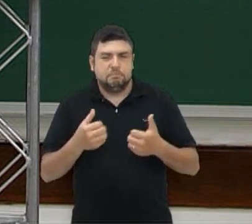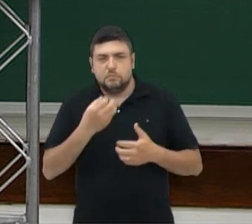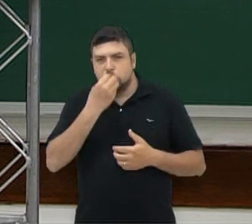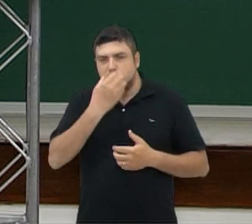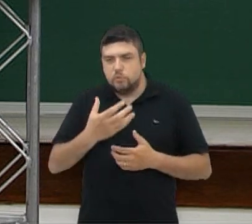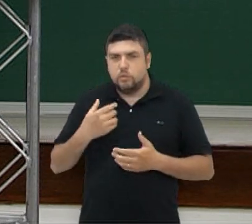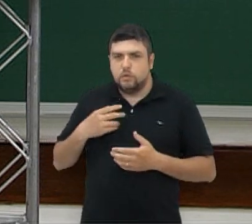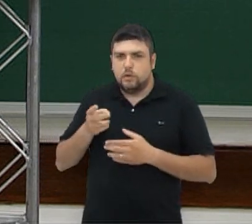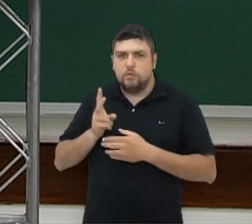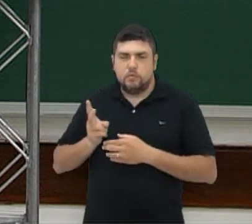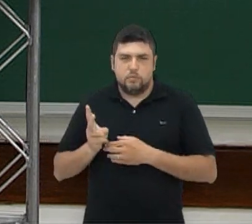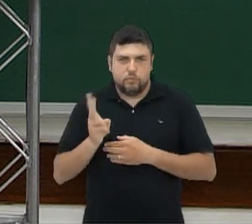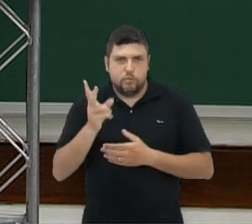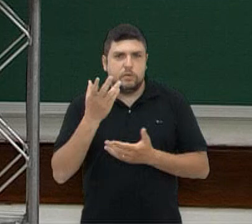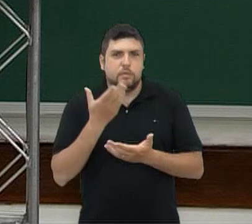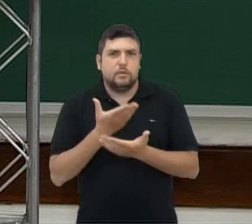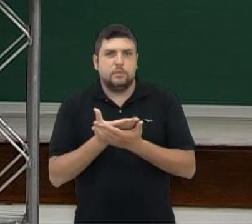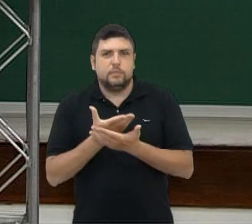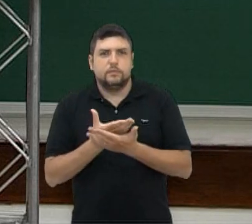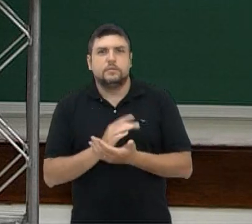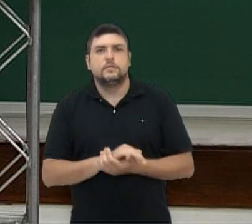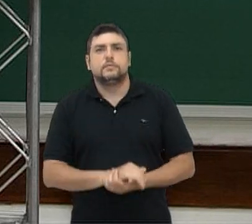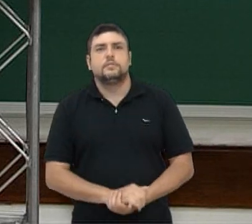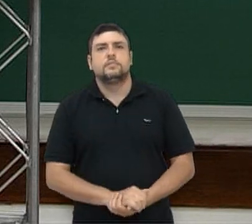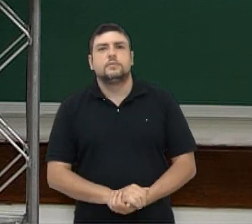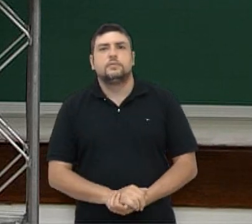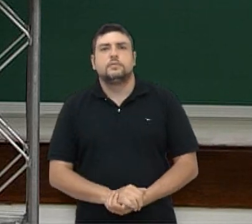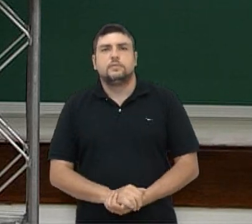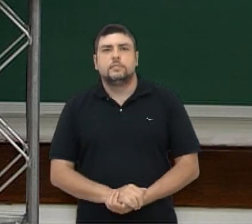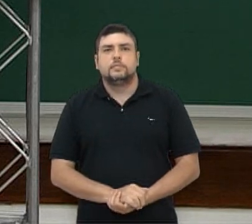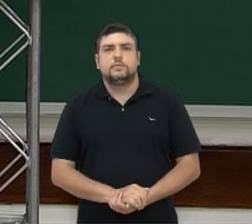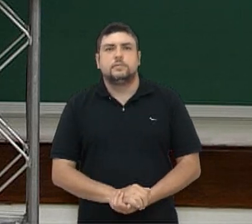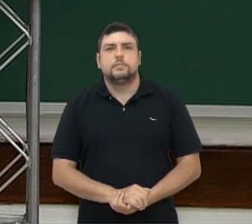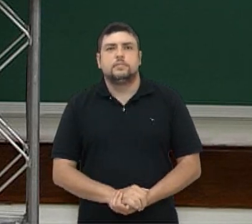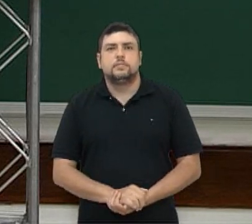dar continuidade aos nossos estudos. Vamos lá.